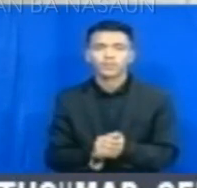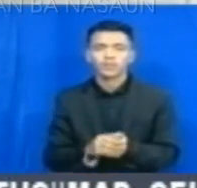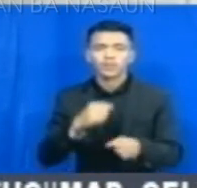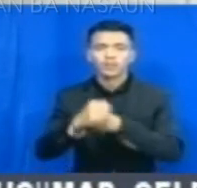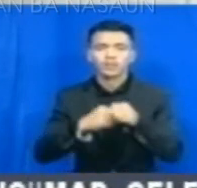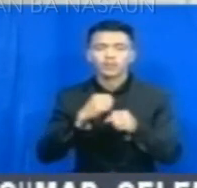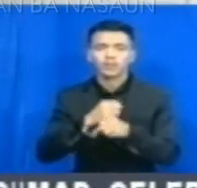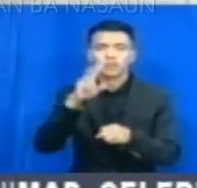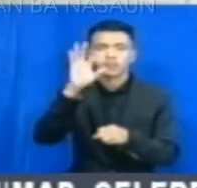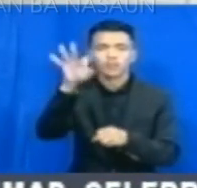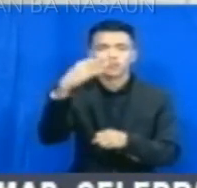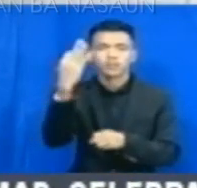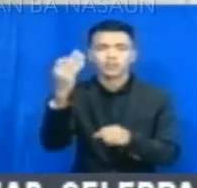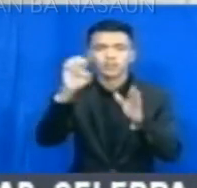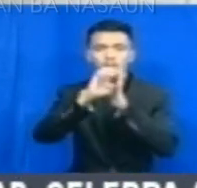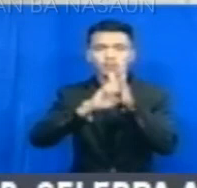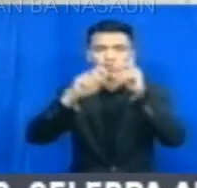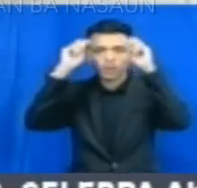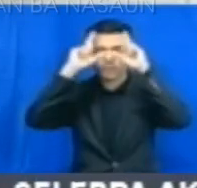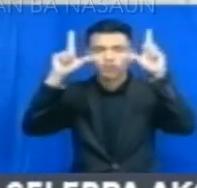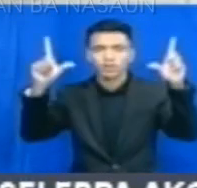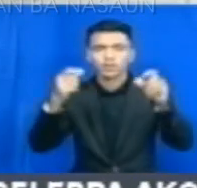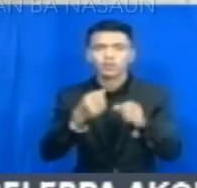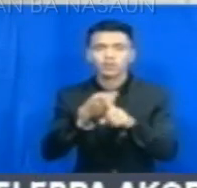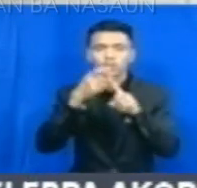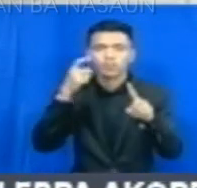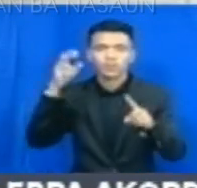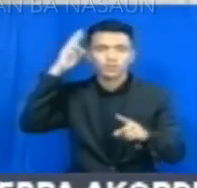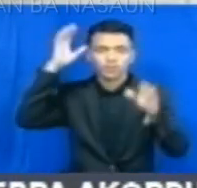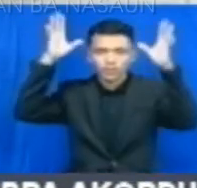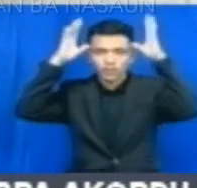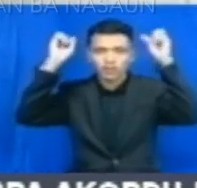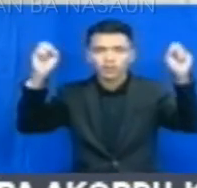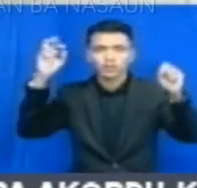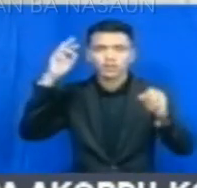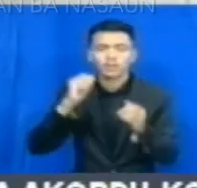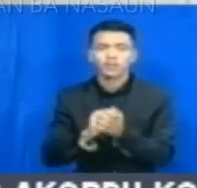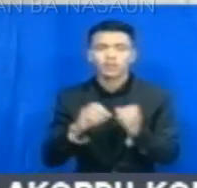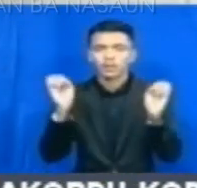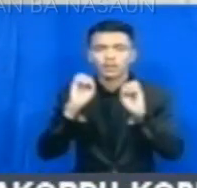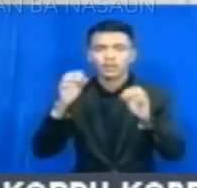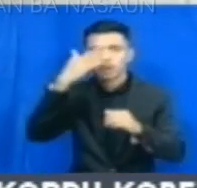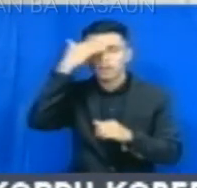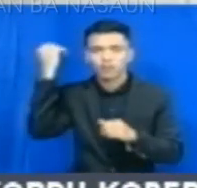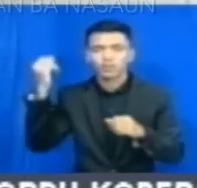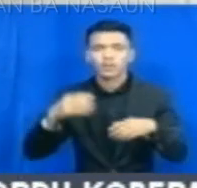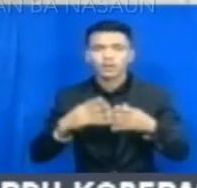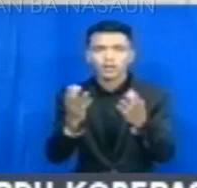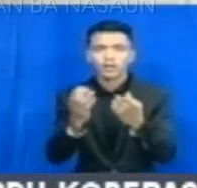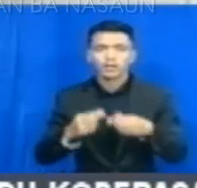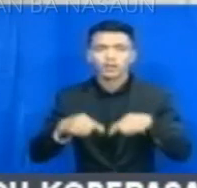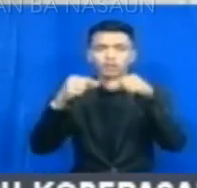Sanulu Resinsia ona me be Estado Timor Leste lius excelencia Presidente da Republika la lua na fatin hakara atu kondekora sira